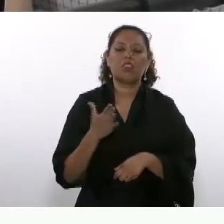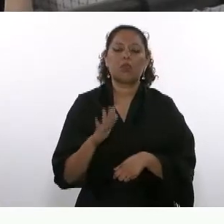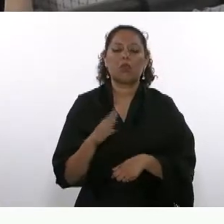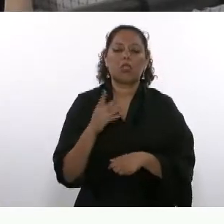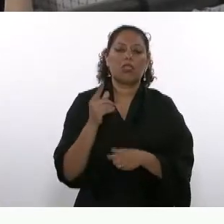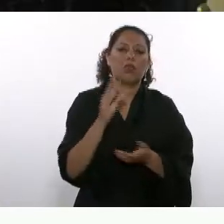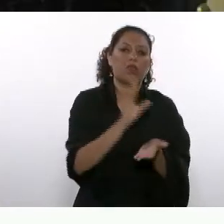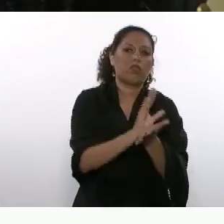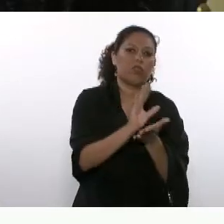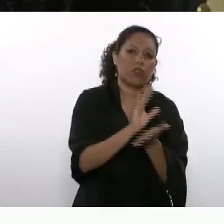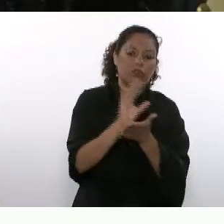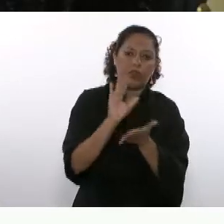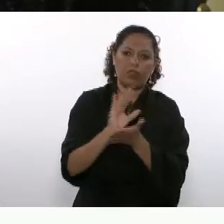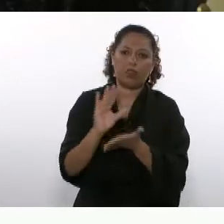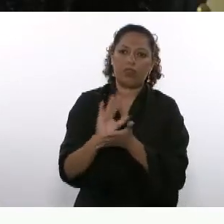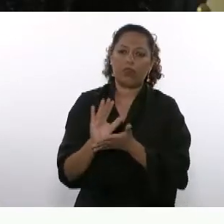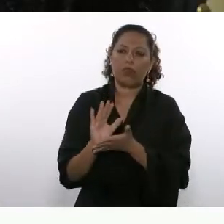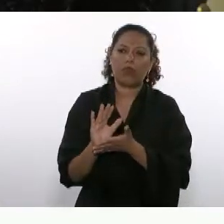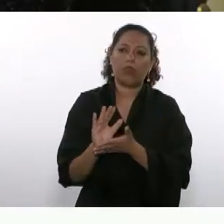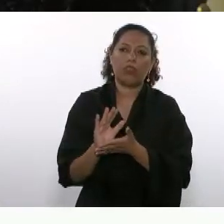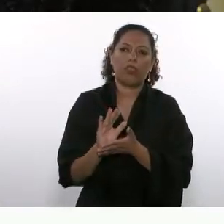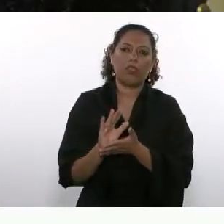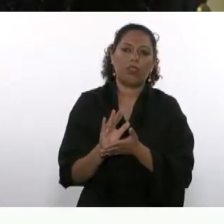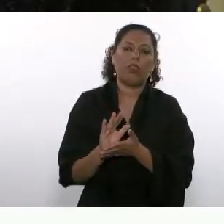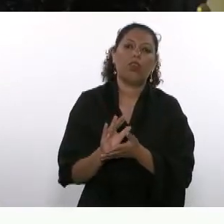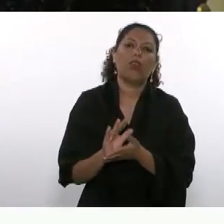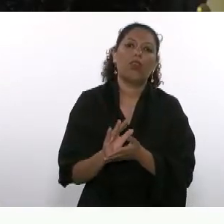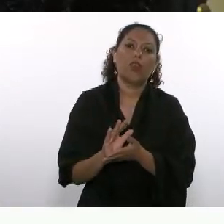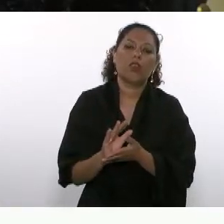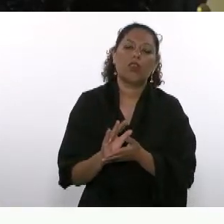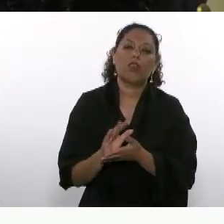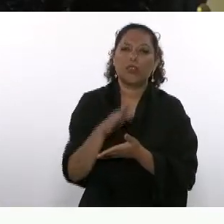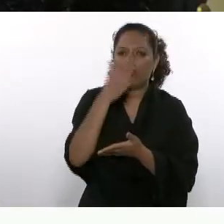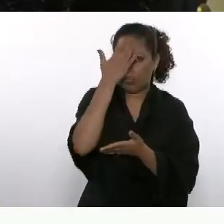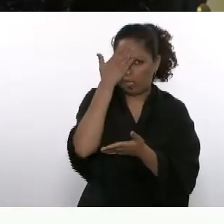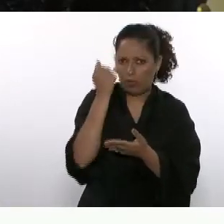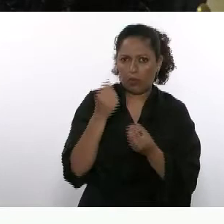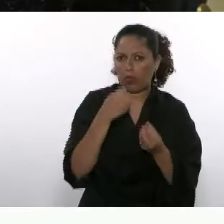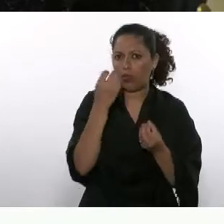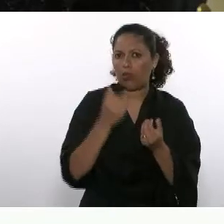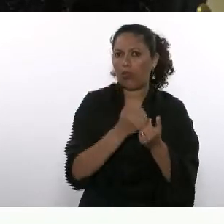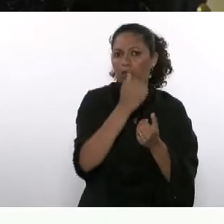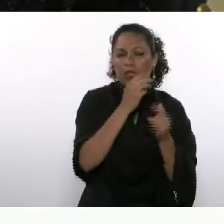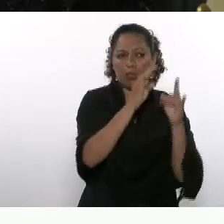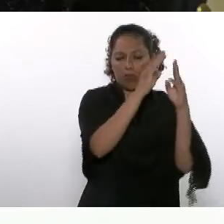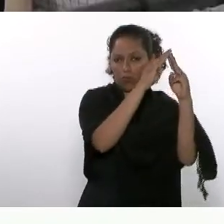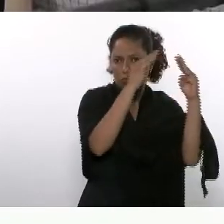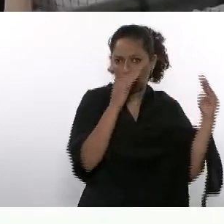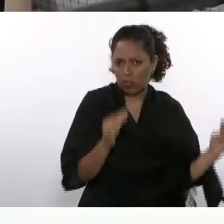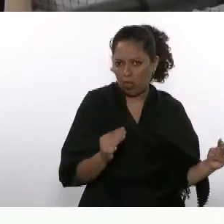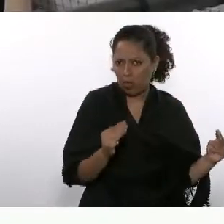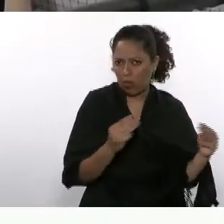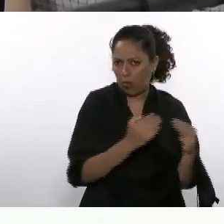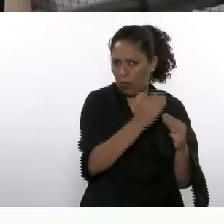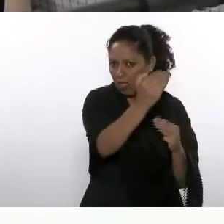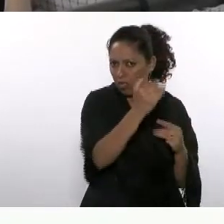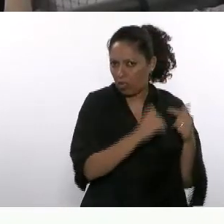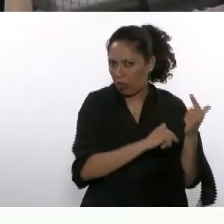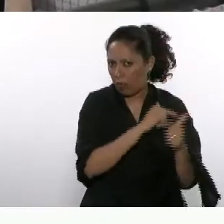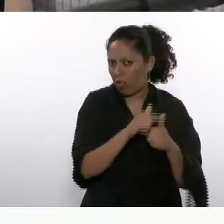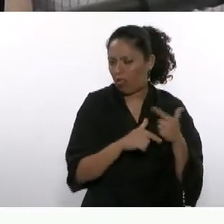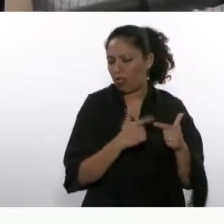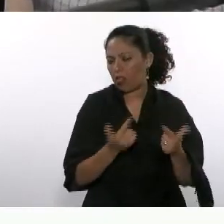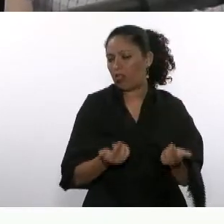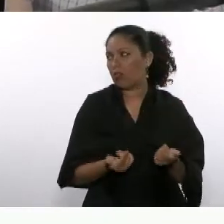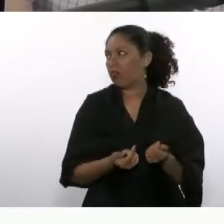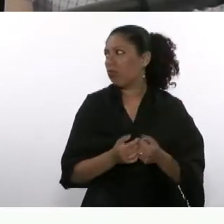investimento, ela tem ideia de quando o museu entra em funcionamento, não? Olha,